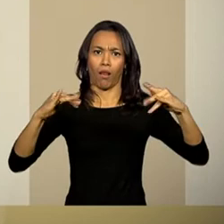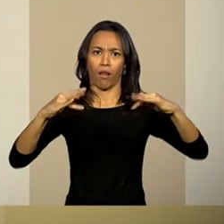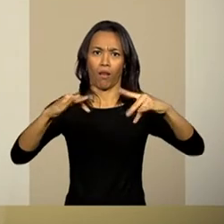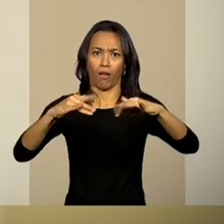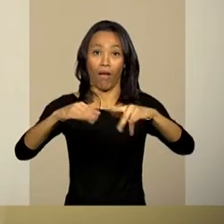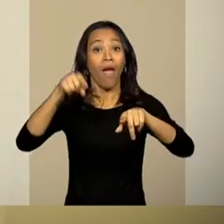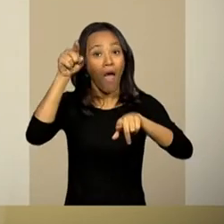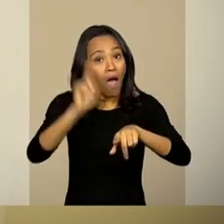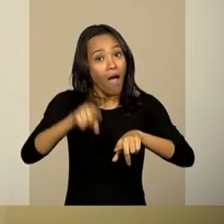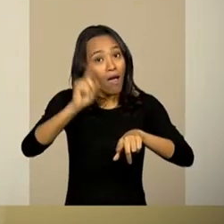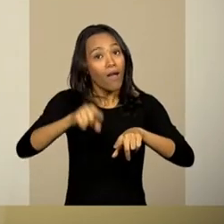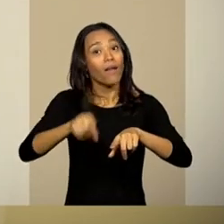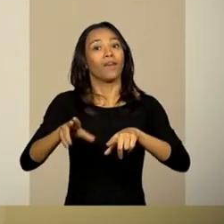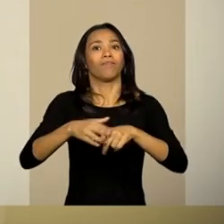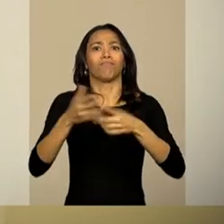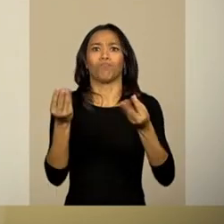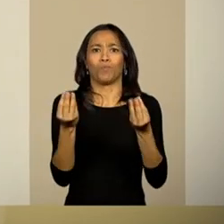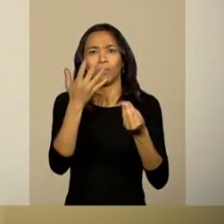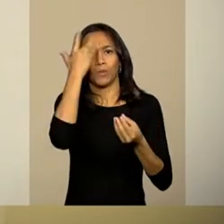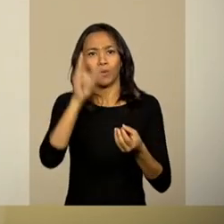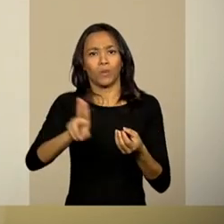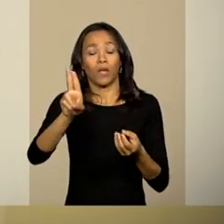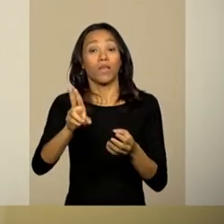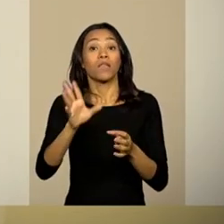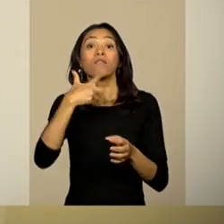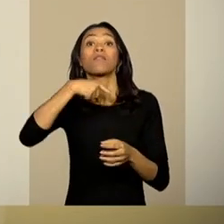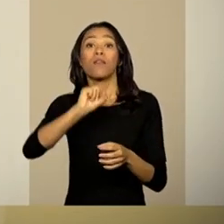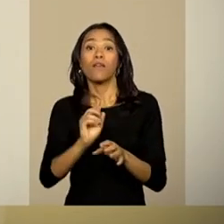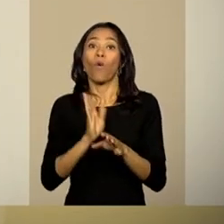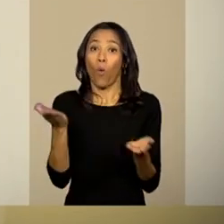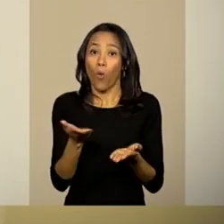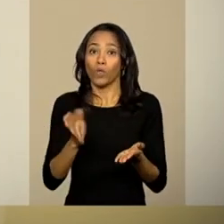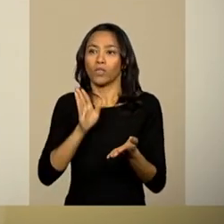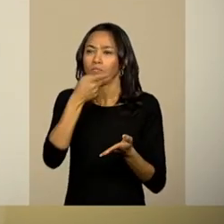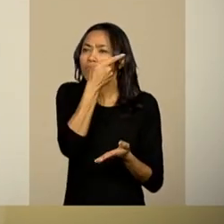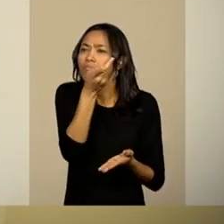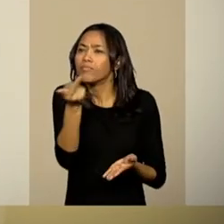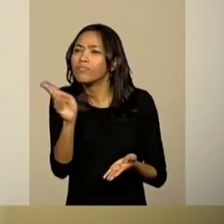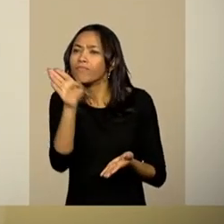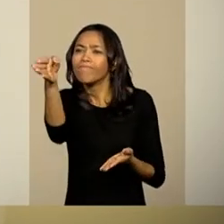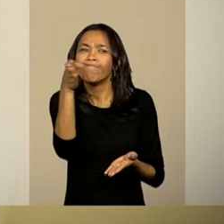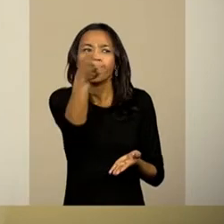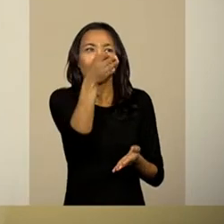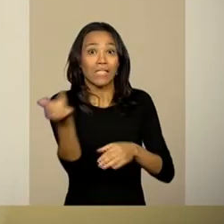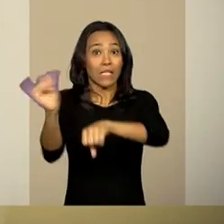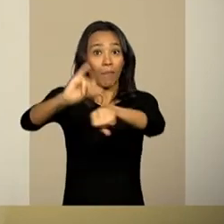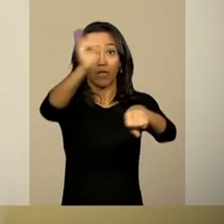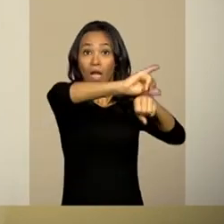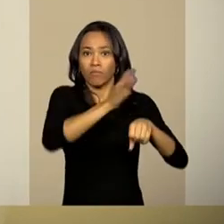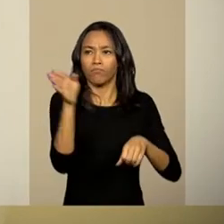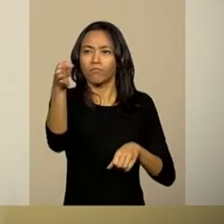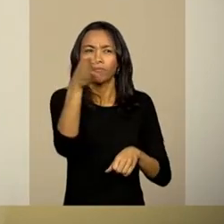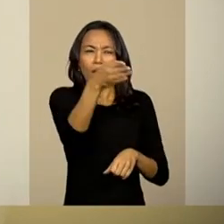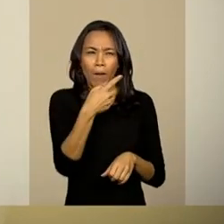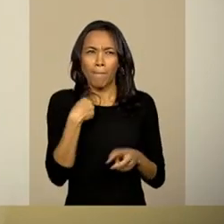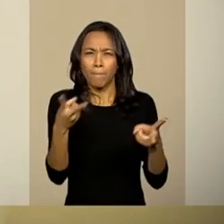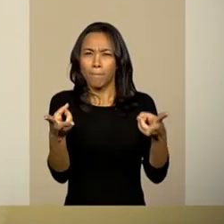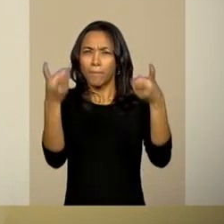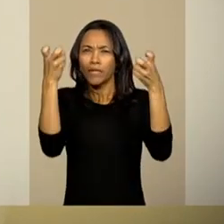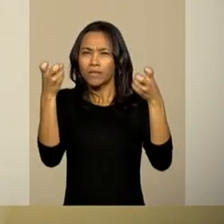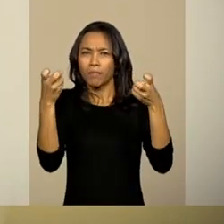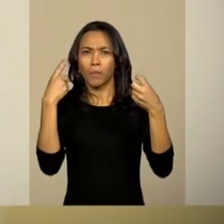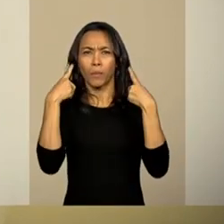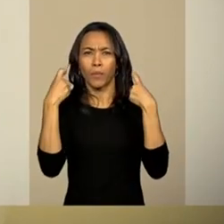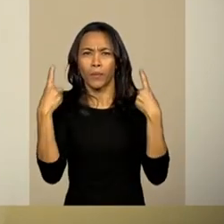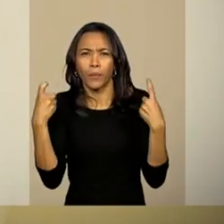um meio de transporte de massa. Quem passar hoje pelos aeroportos da maioria das nossas capitais vai notar que a poeira e o